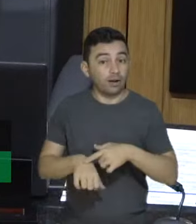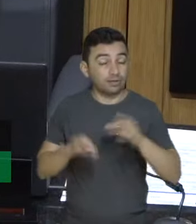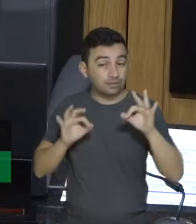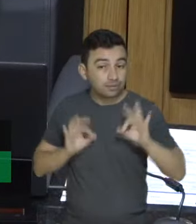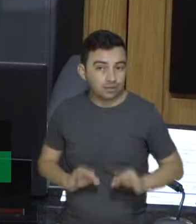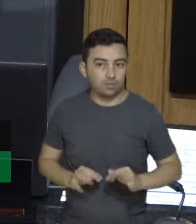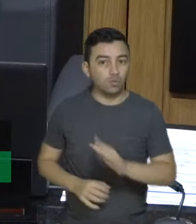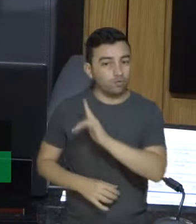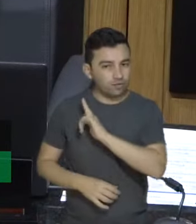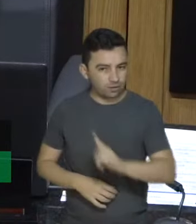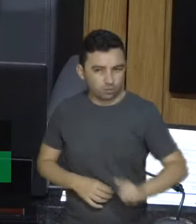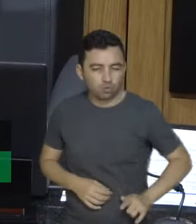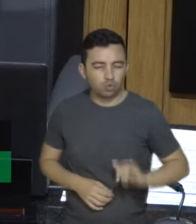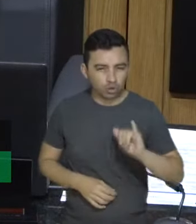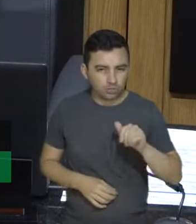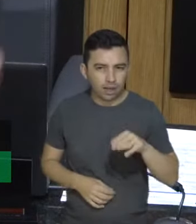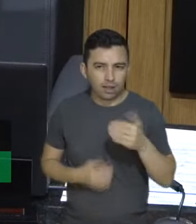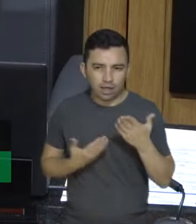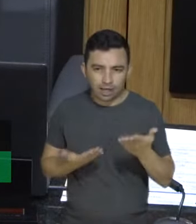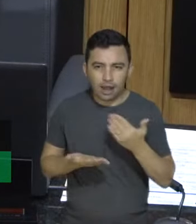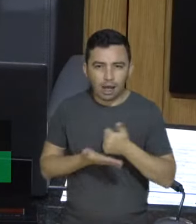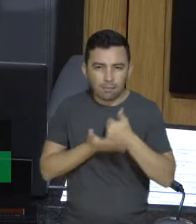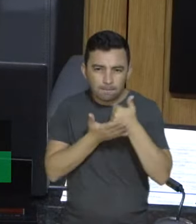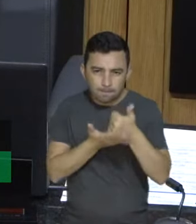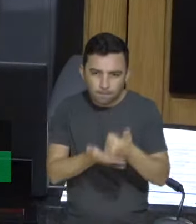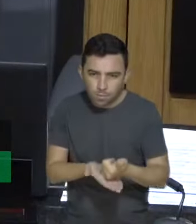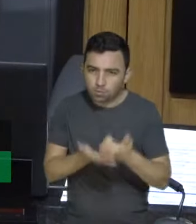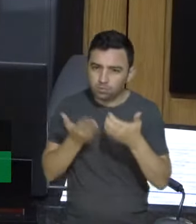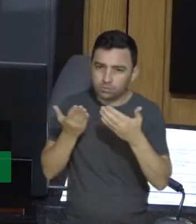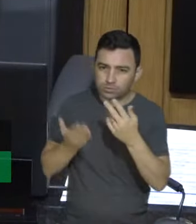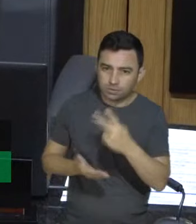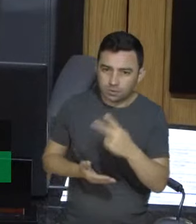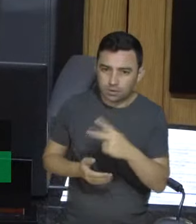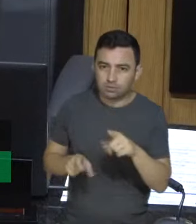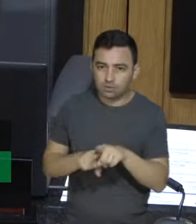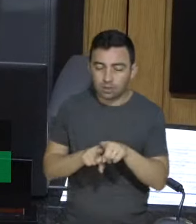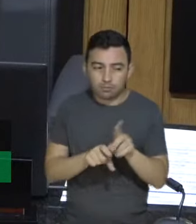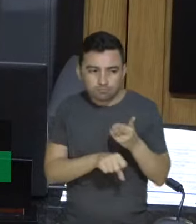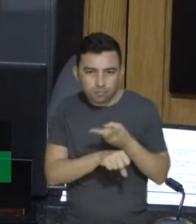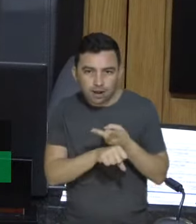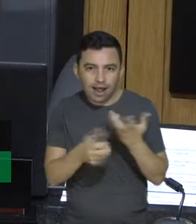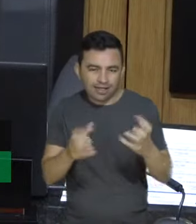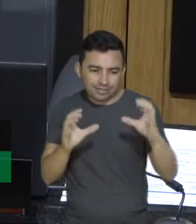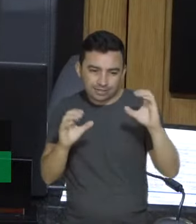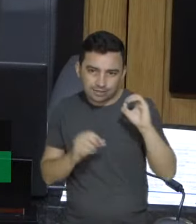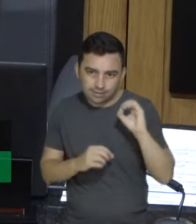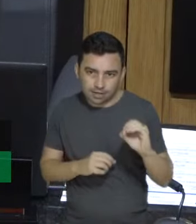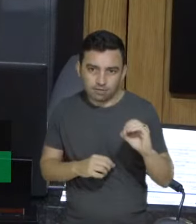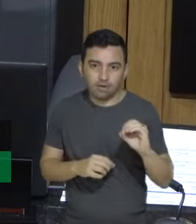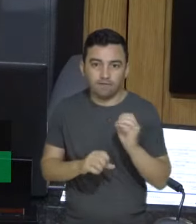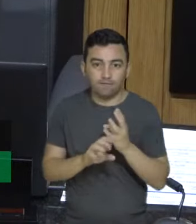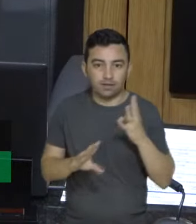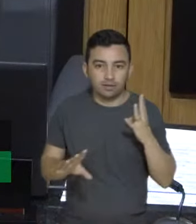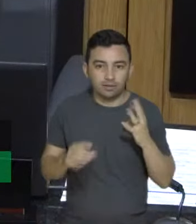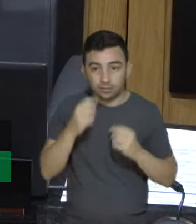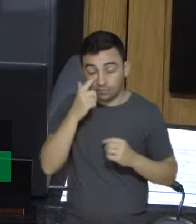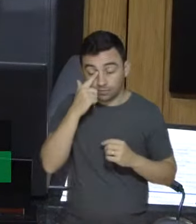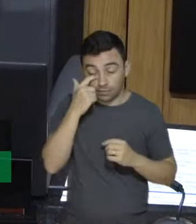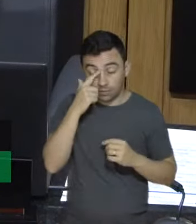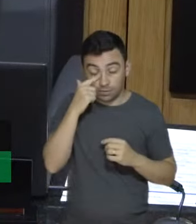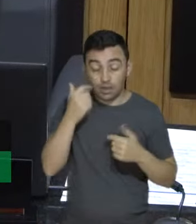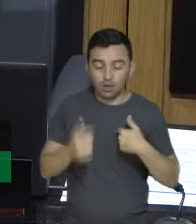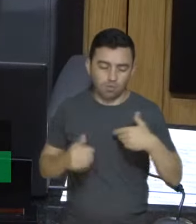Jorginho acho que acertou nisso, e tem o seu apoio, tem o nosso apoio, todos nós, para procurarmos zerar essa fila. Mas concordo com Vossa Excelência, em gênero, número e